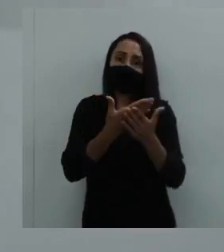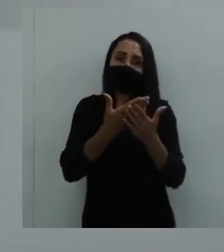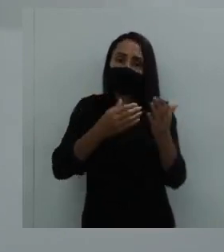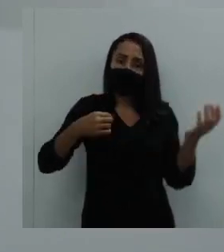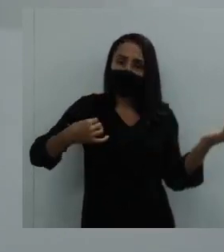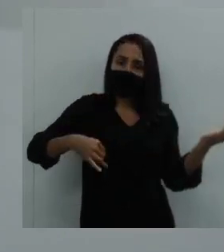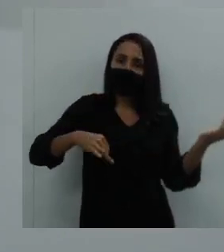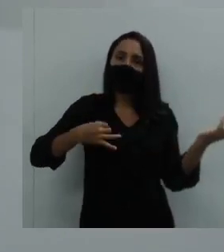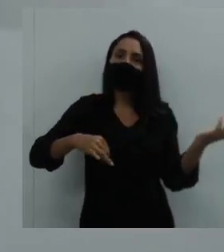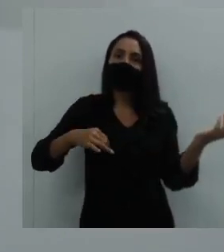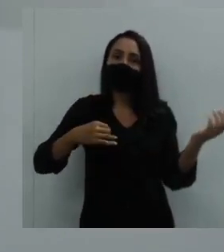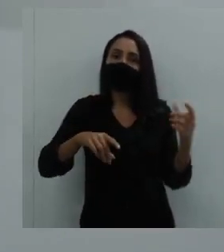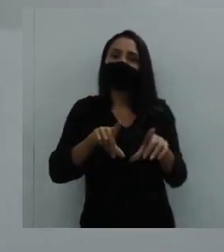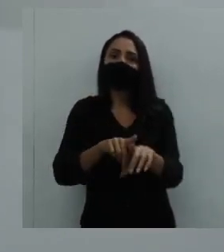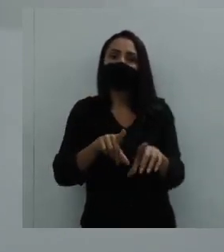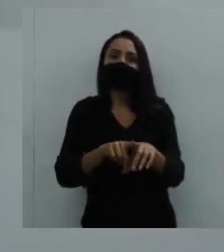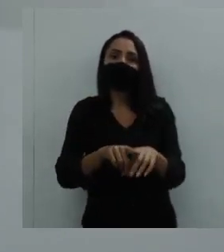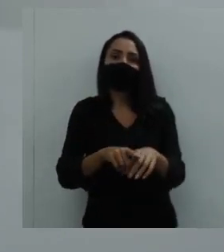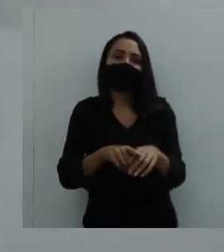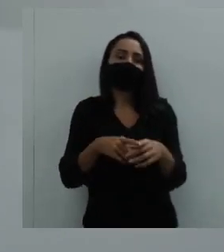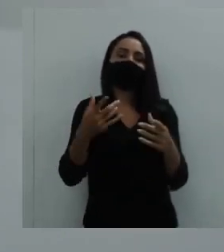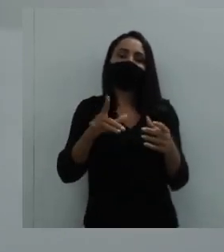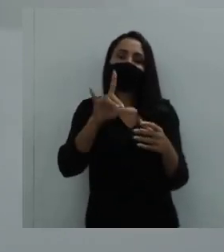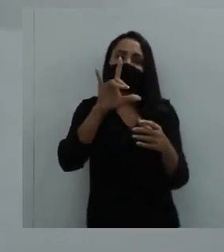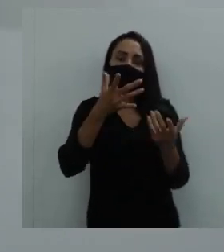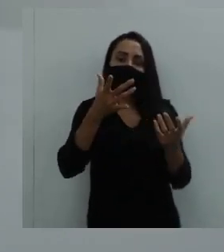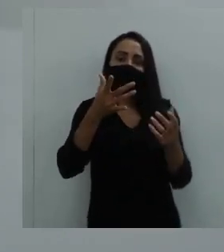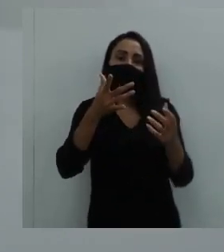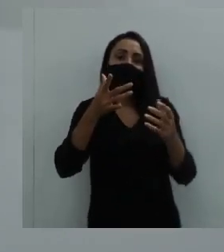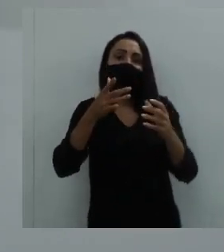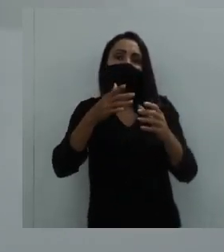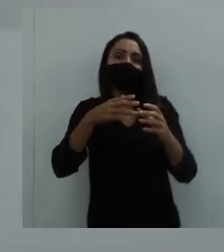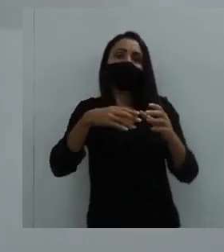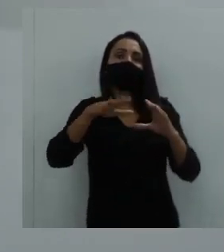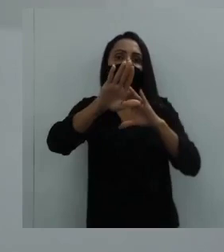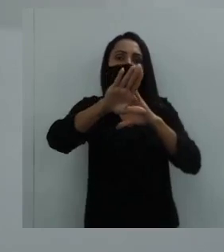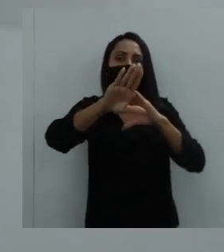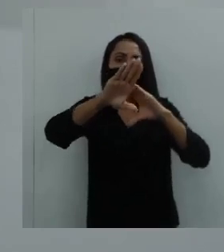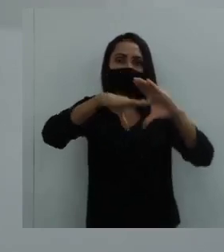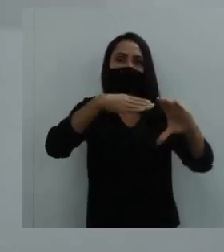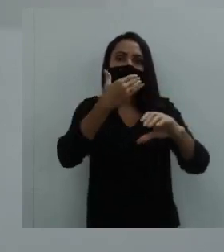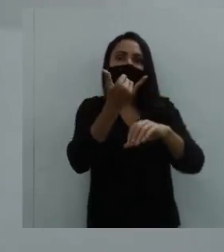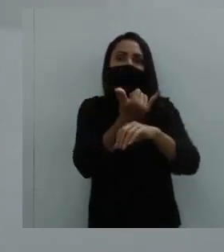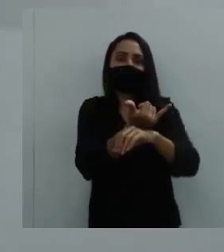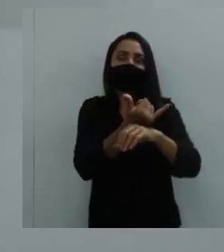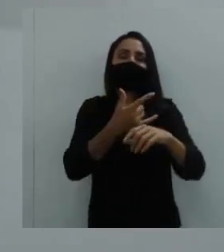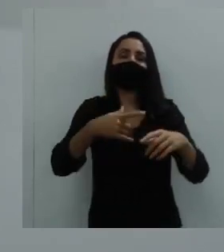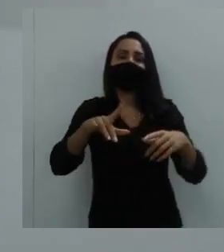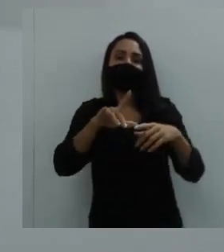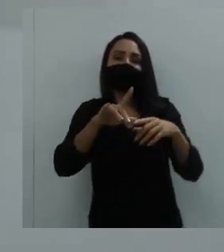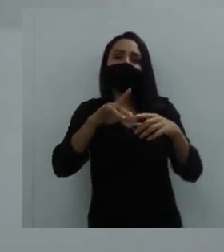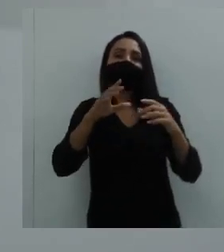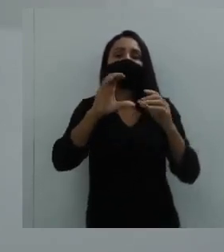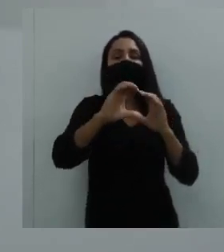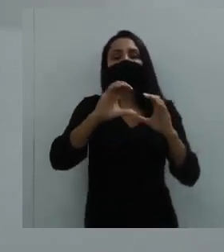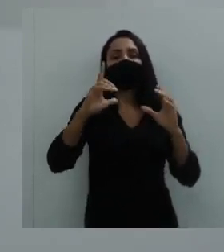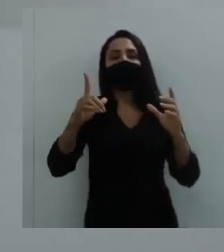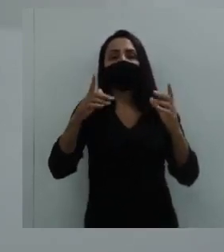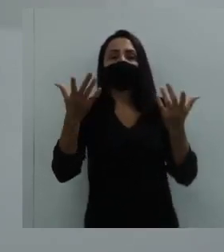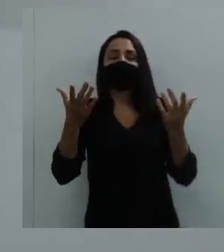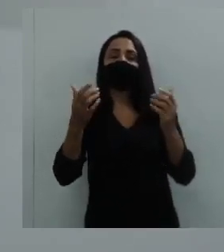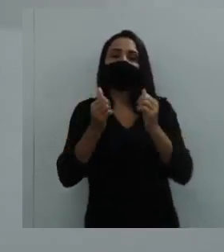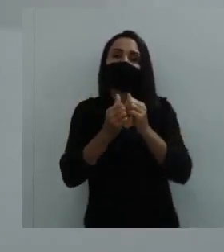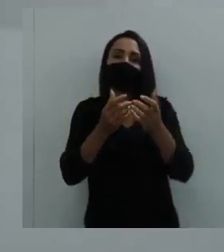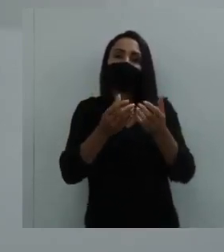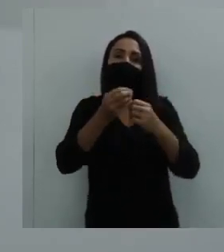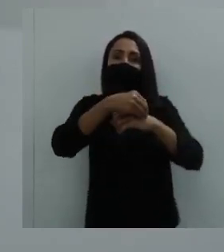você quiser plugar, entra lá no canal dele, você vai ter outras opções, além da nossa, claro, a gente tá aqui para